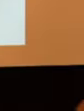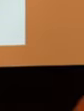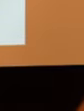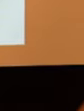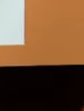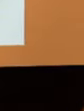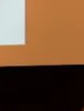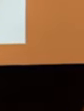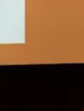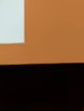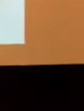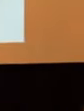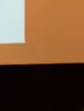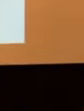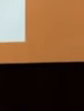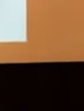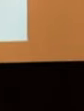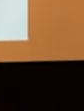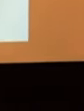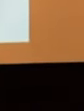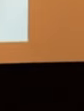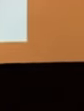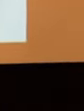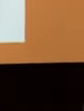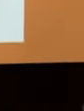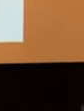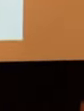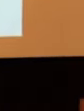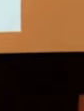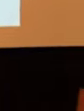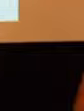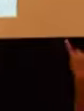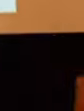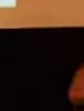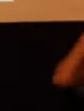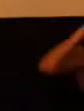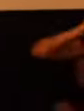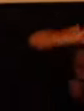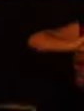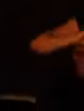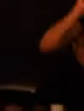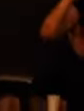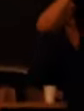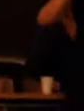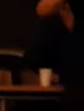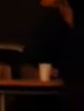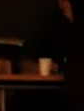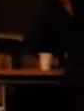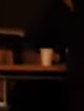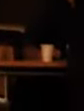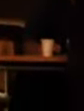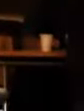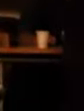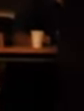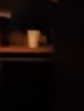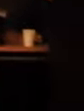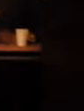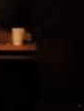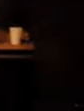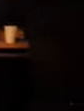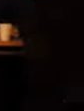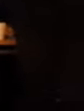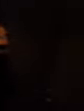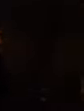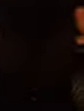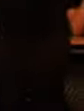cada audiência. Isso eu acho que contribui para o entendimento do que é cada parte da lei, até para a gente fazer essa reflexão de depois juntar as